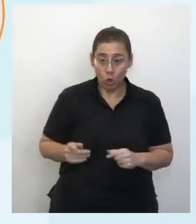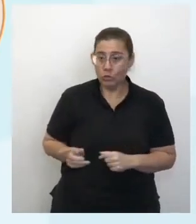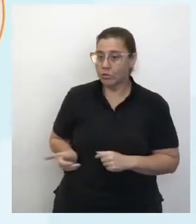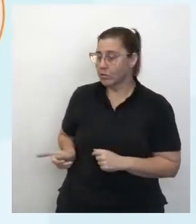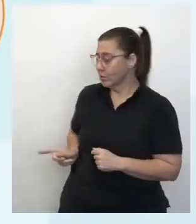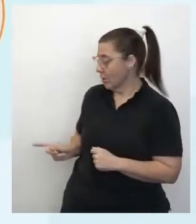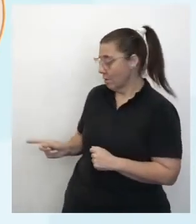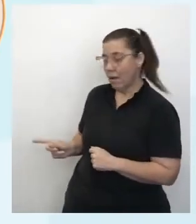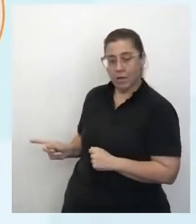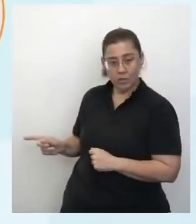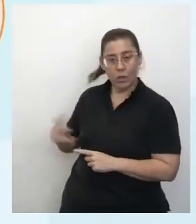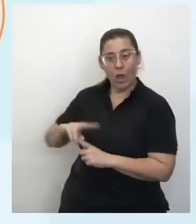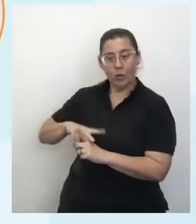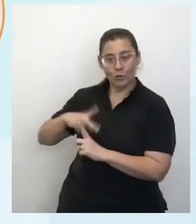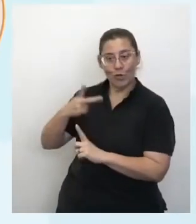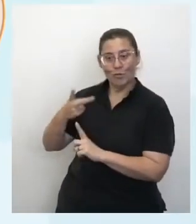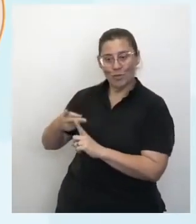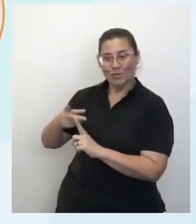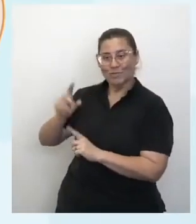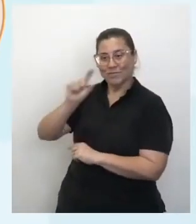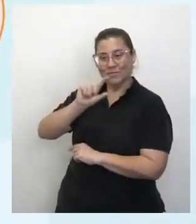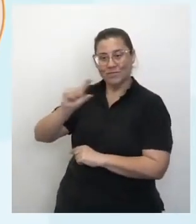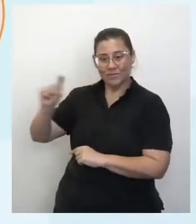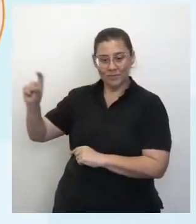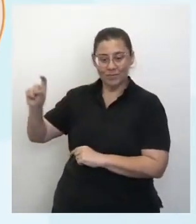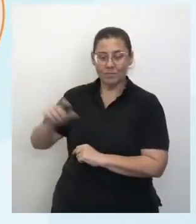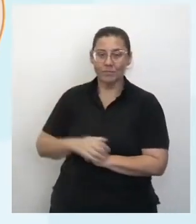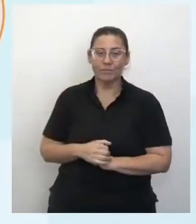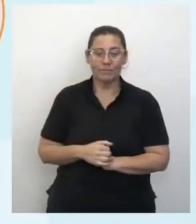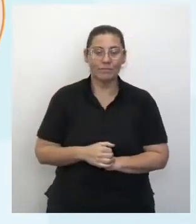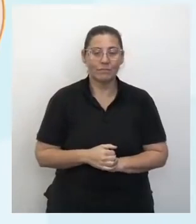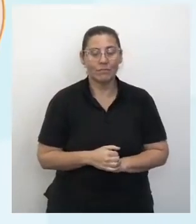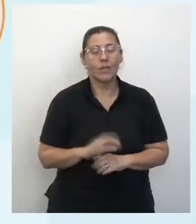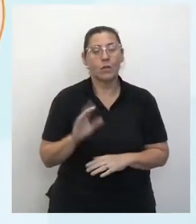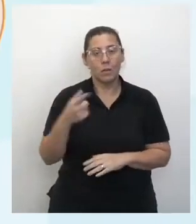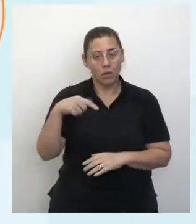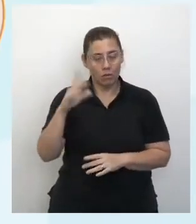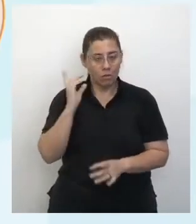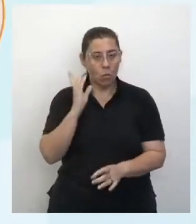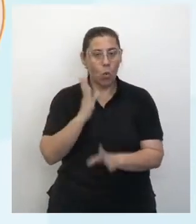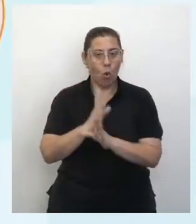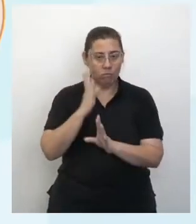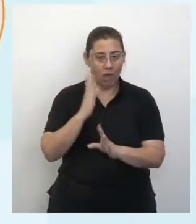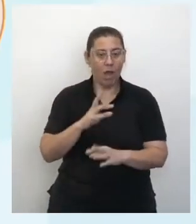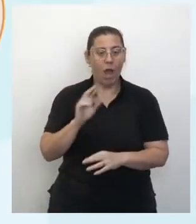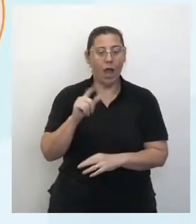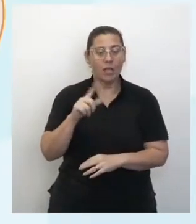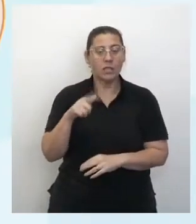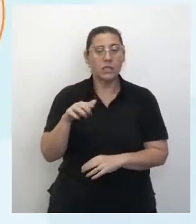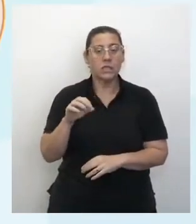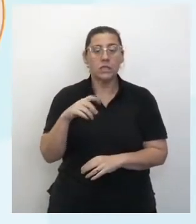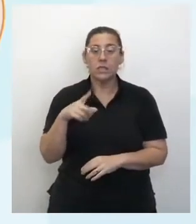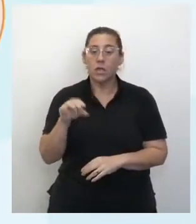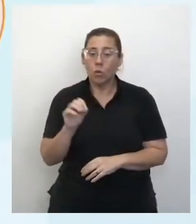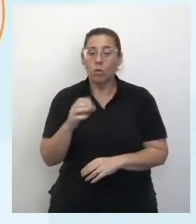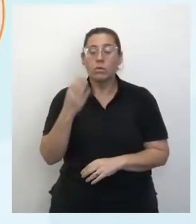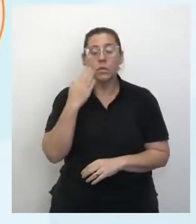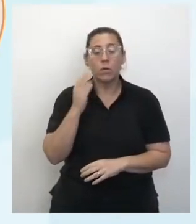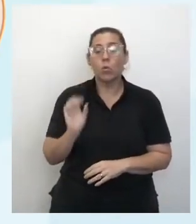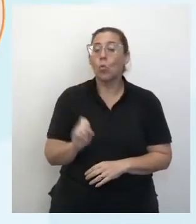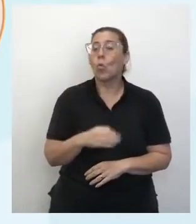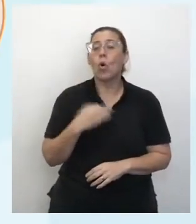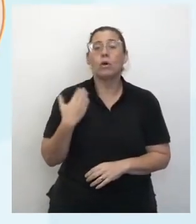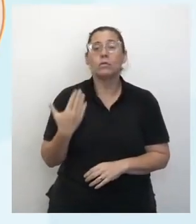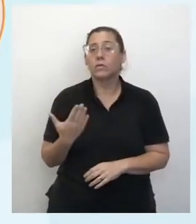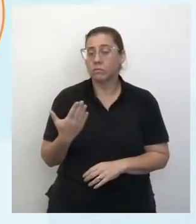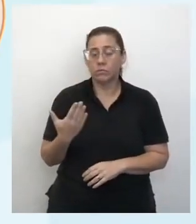é o dobro de 4,5, 7 é o dobro de 3,5. Então, para a gente achar a razão de semelhança, você está querendo saber quantas vezes